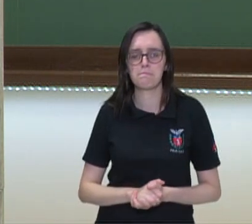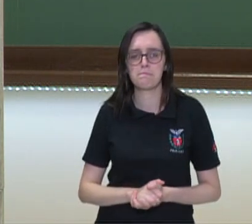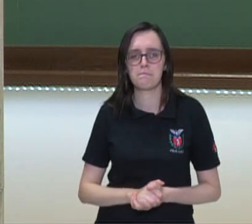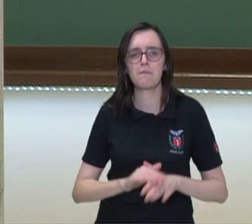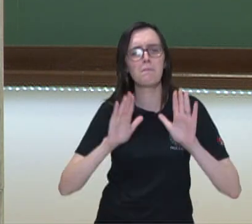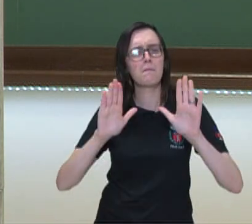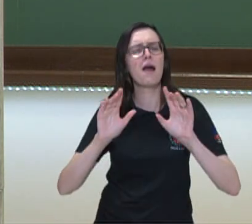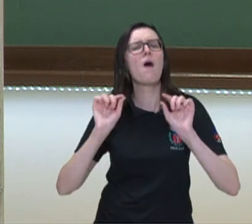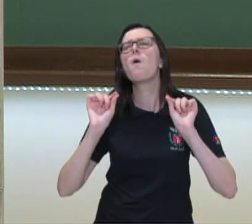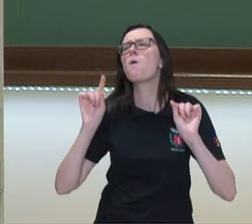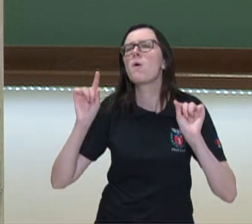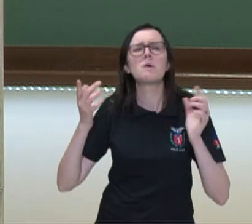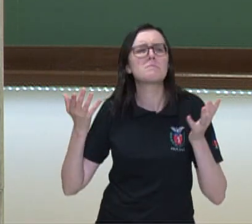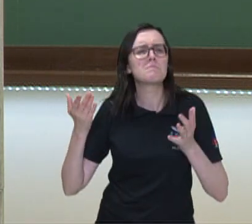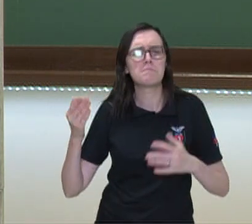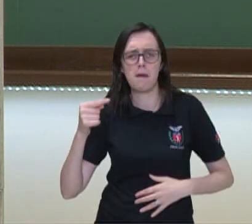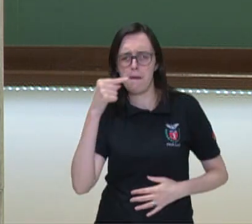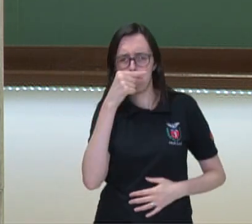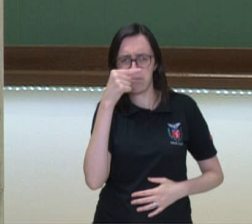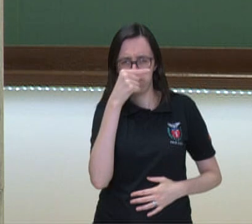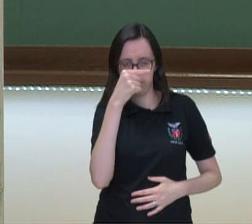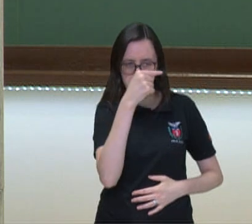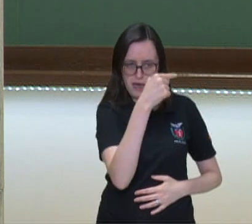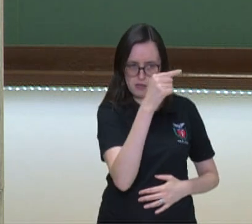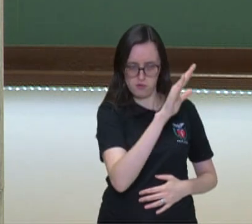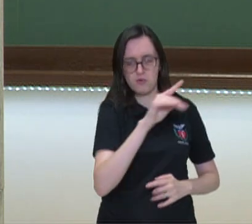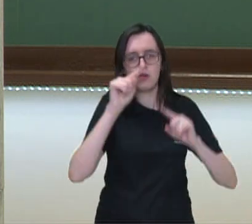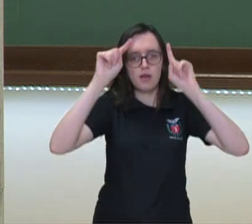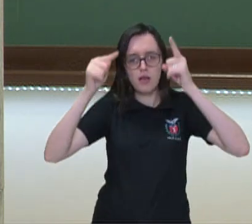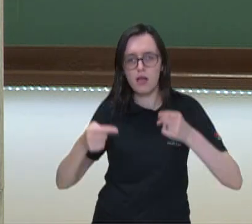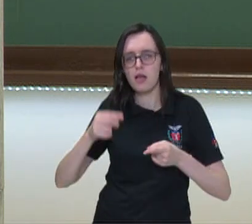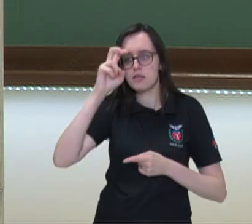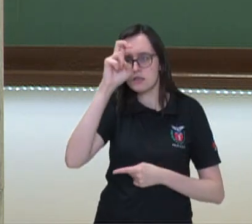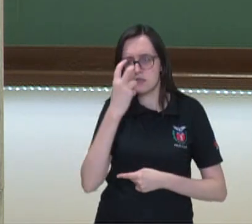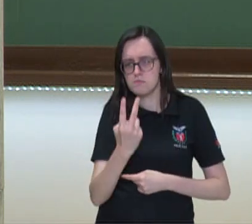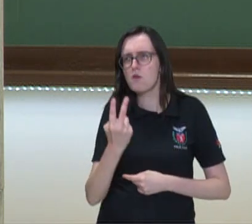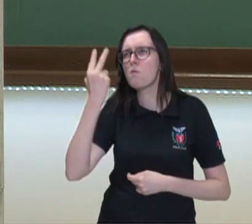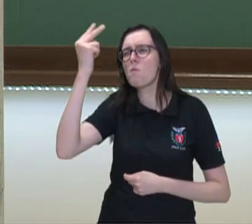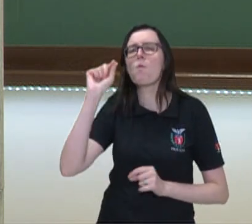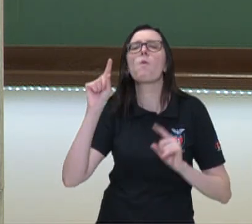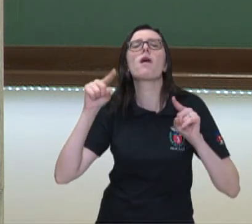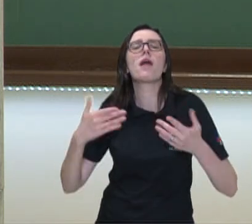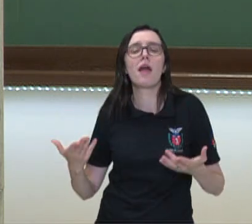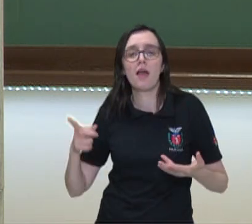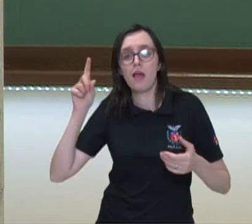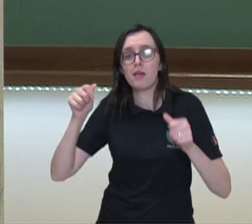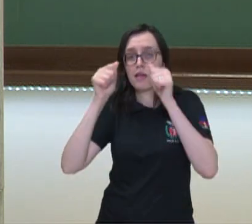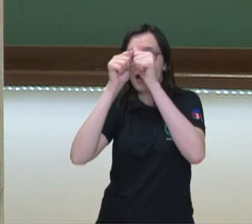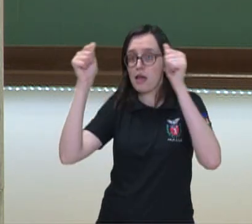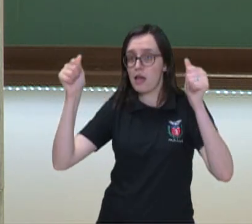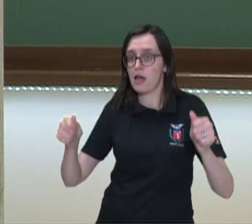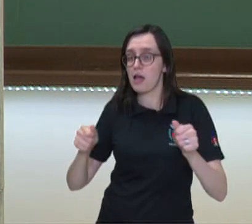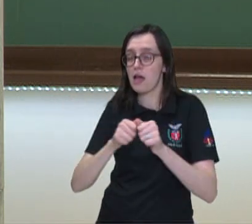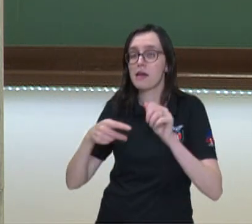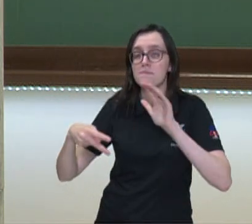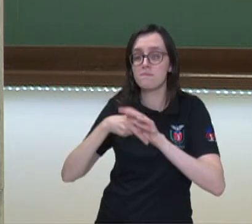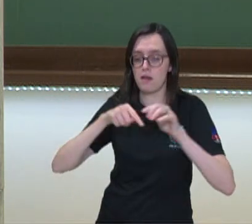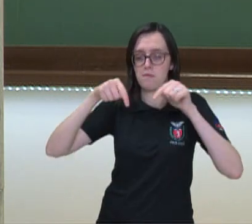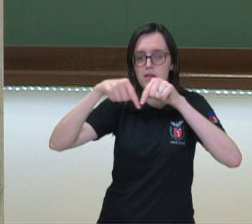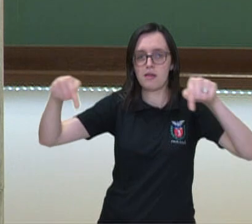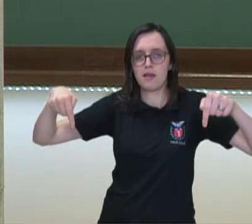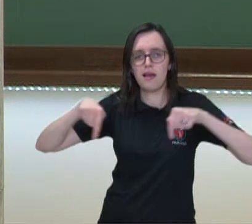Agora, o que é o menos 5 meios ao quadrado? Eu estou retirando o quê? A área do tapete